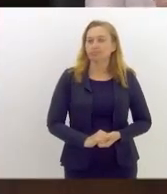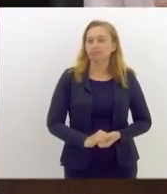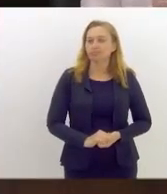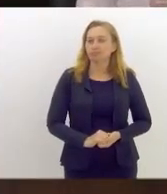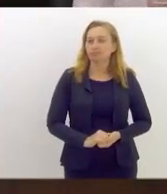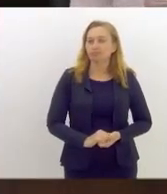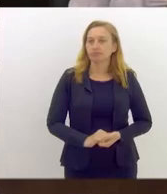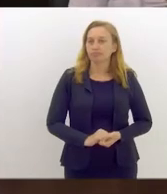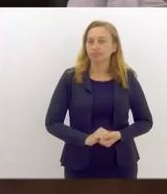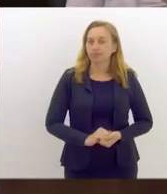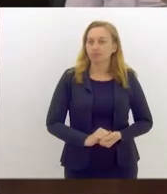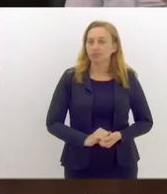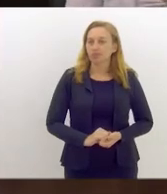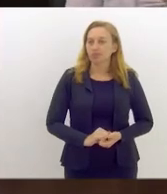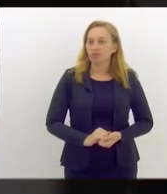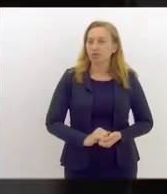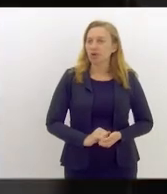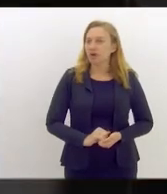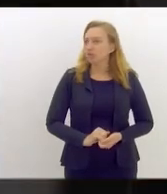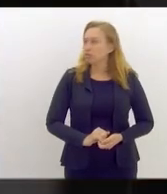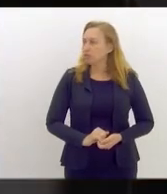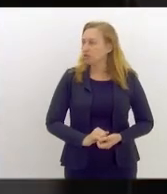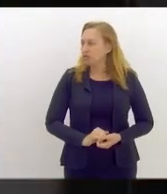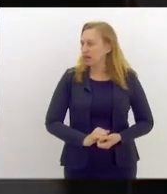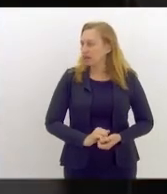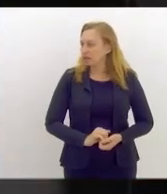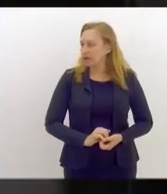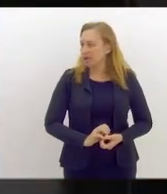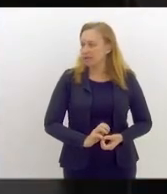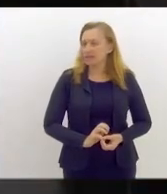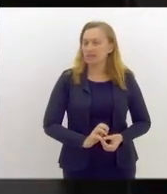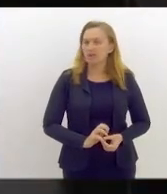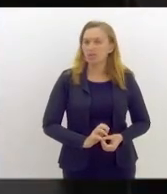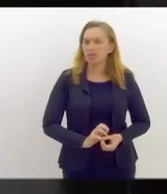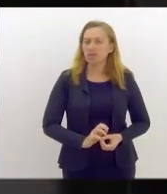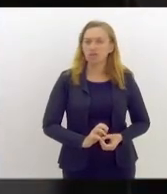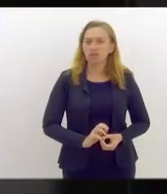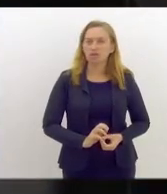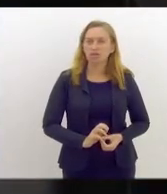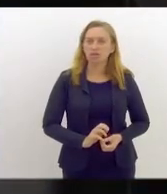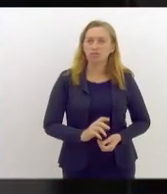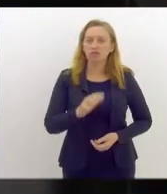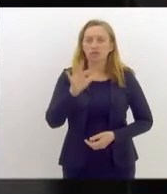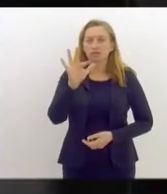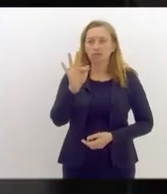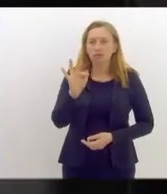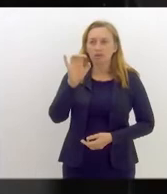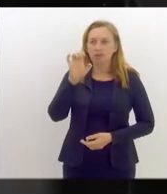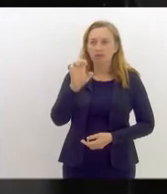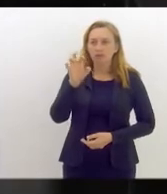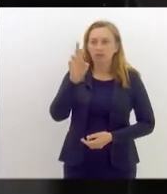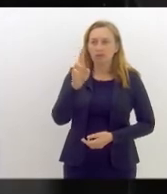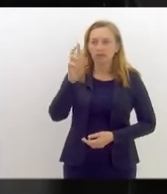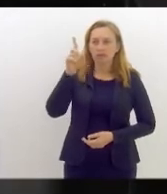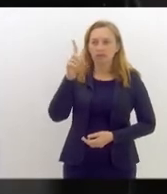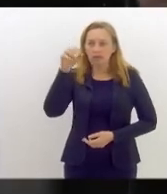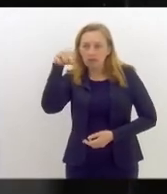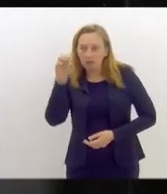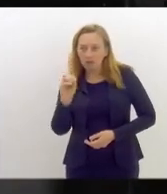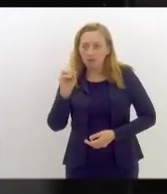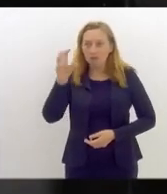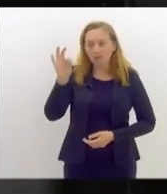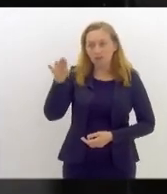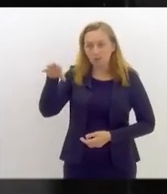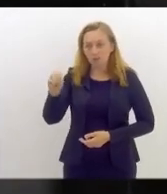o que falar do desembargador Fernando Antônio de Almeida Fernando Antônio de Almeida do meu